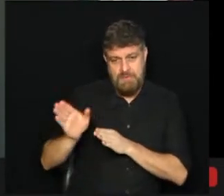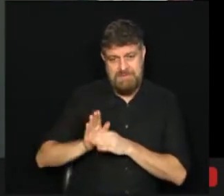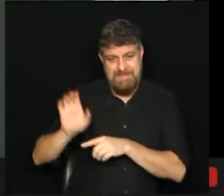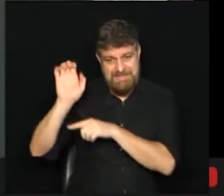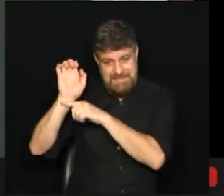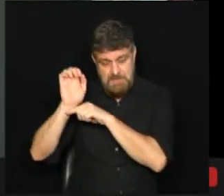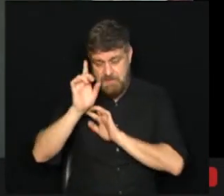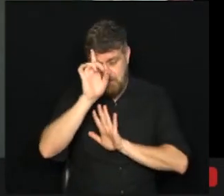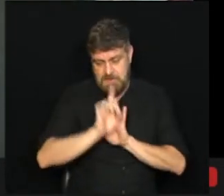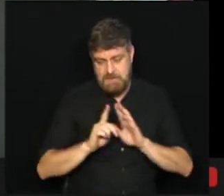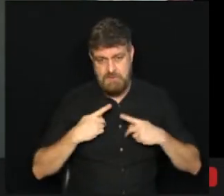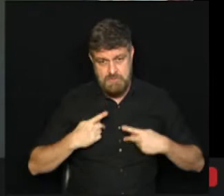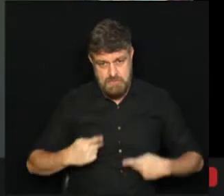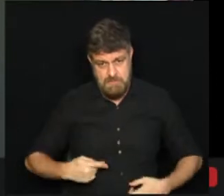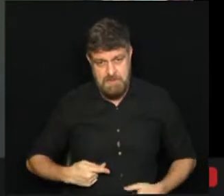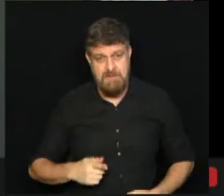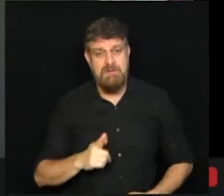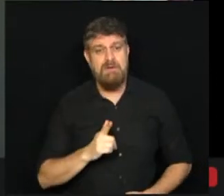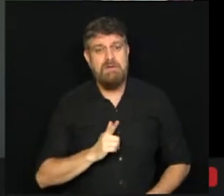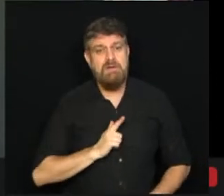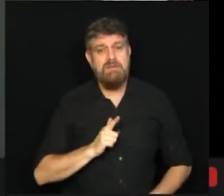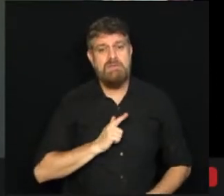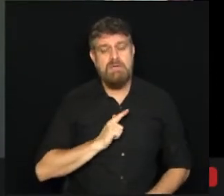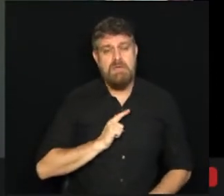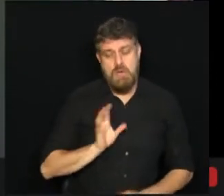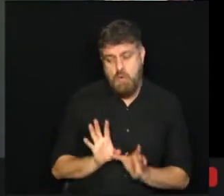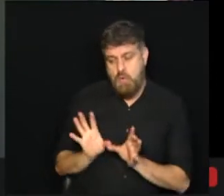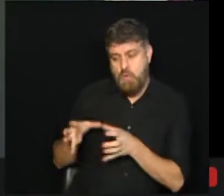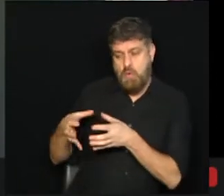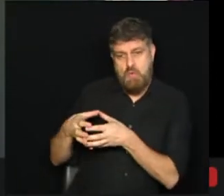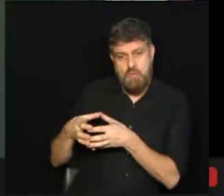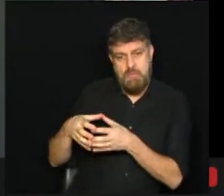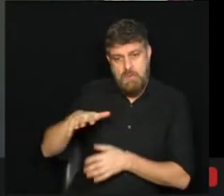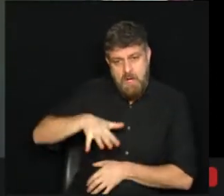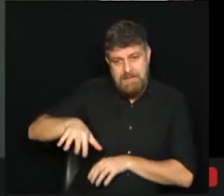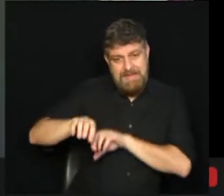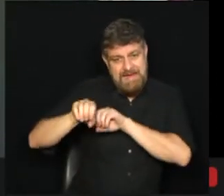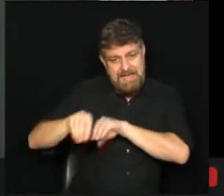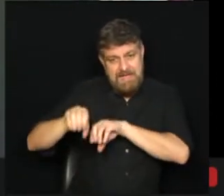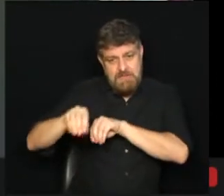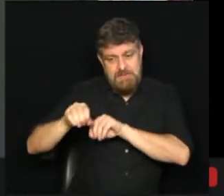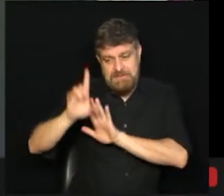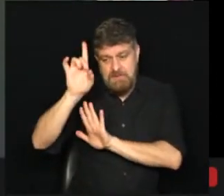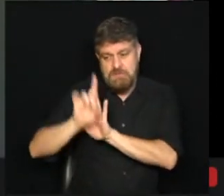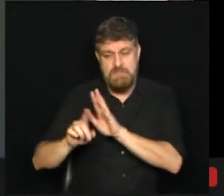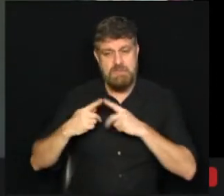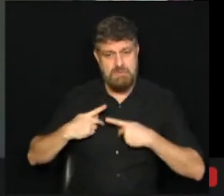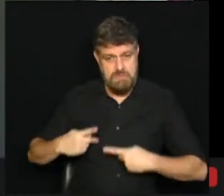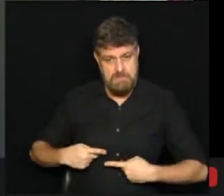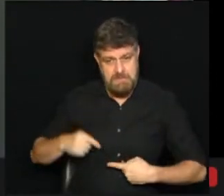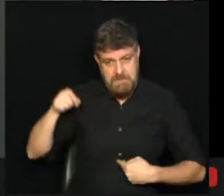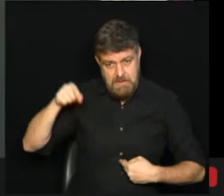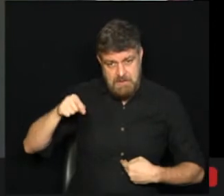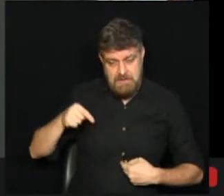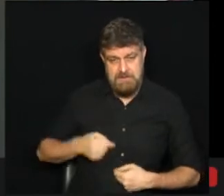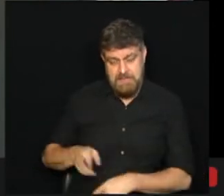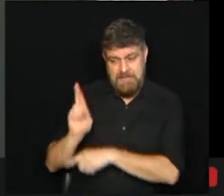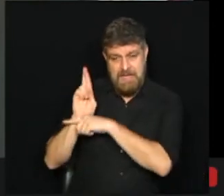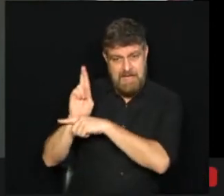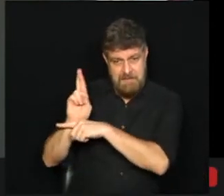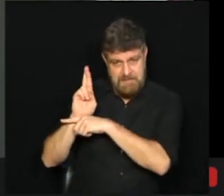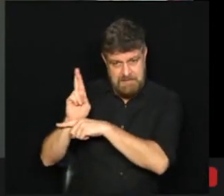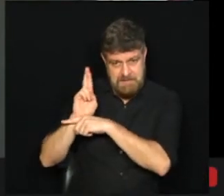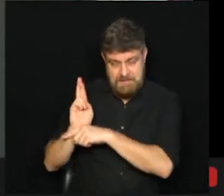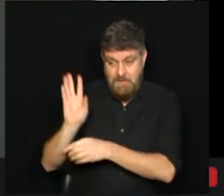Direitos Humanos, vereadora Paola, uma comissão de educação e direitos humanos. Essa comissão tem representação da Secretaria